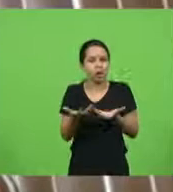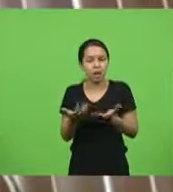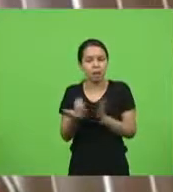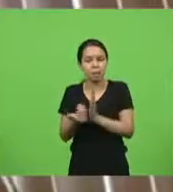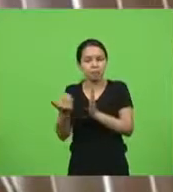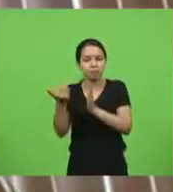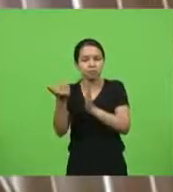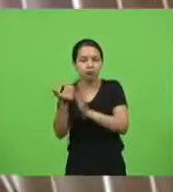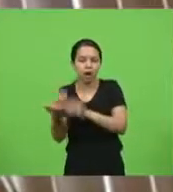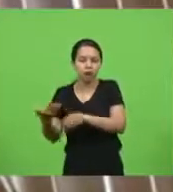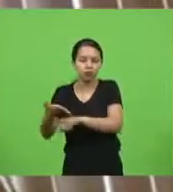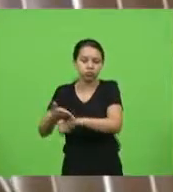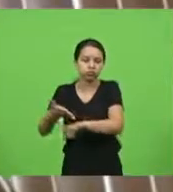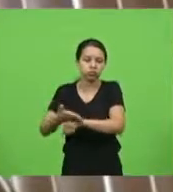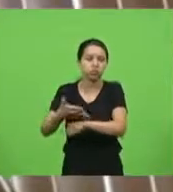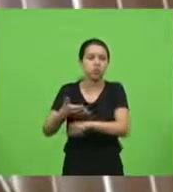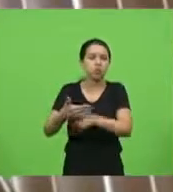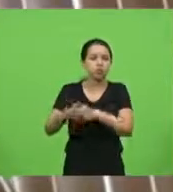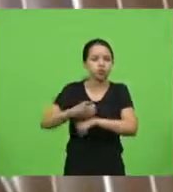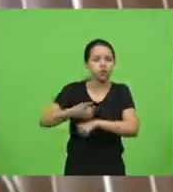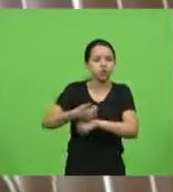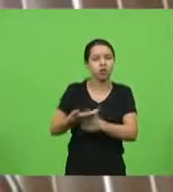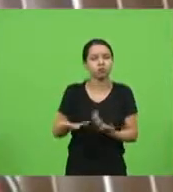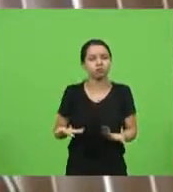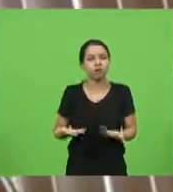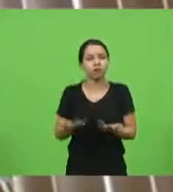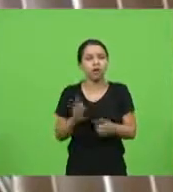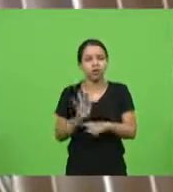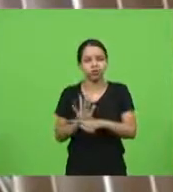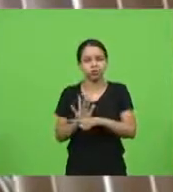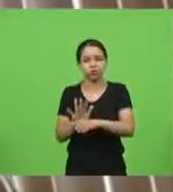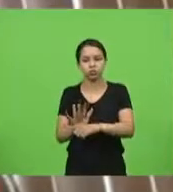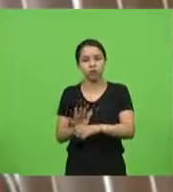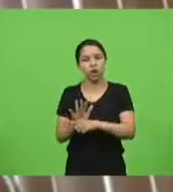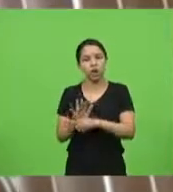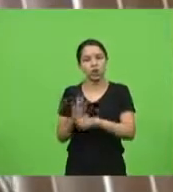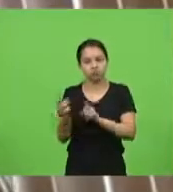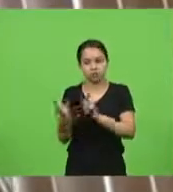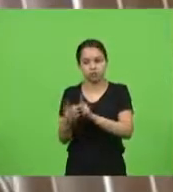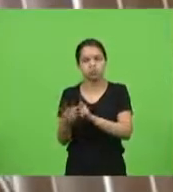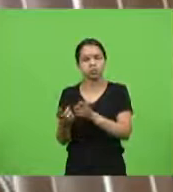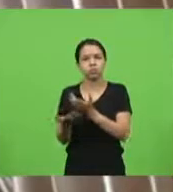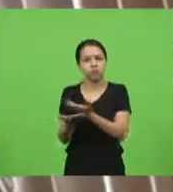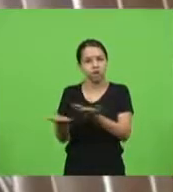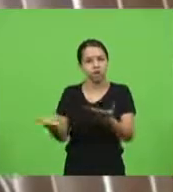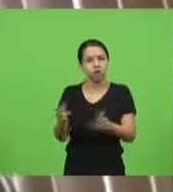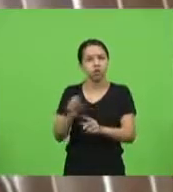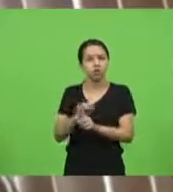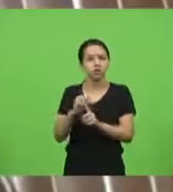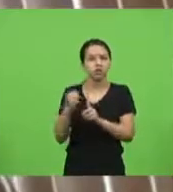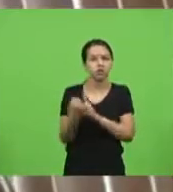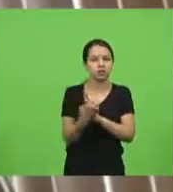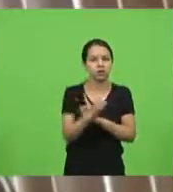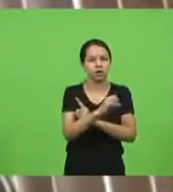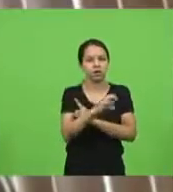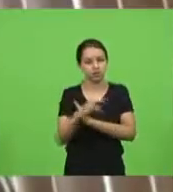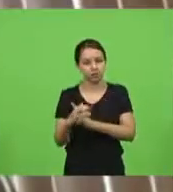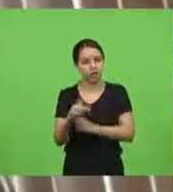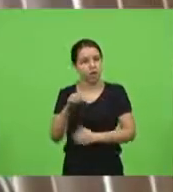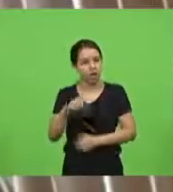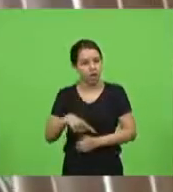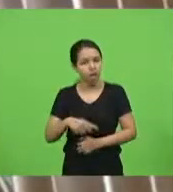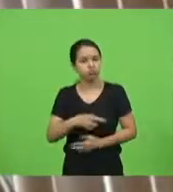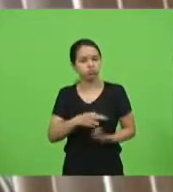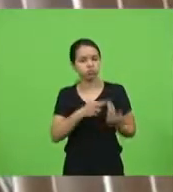gente possa cada vez mais atender melhor a sociedade catarinense. Essa é a nossa missão como gestores. Os senhores e demais